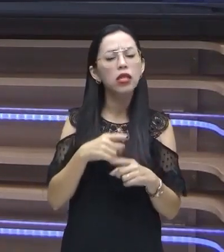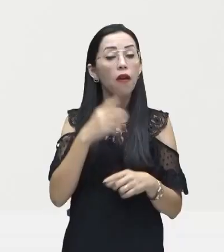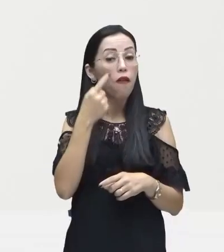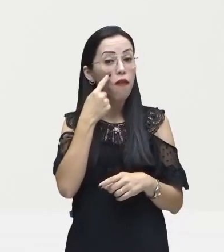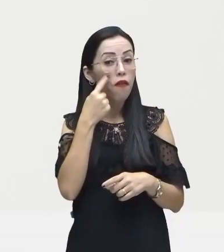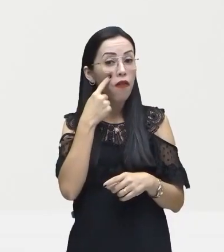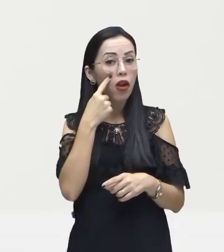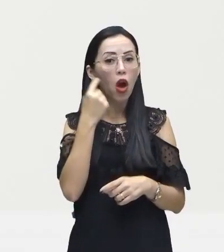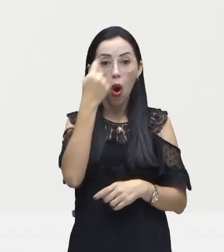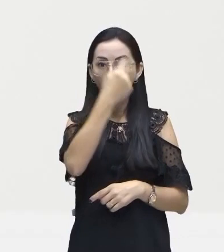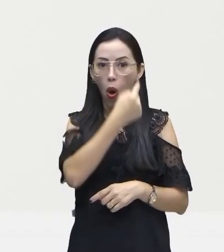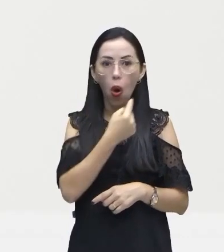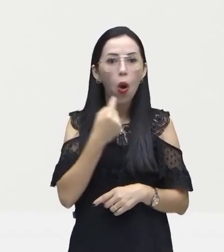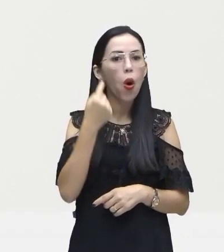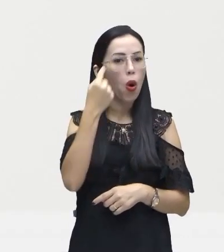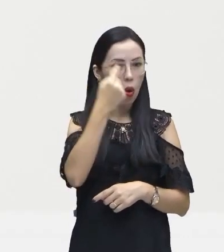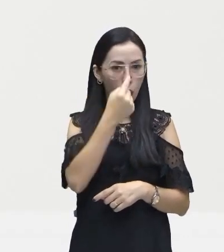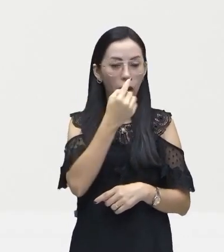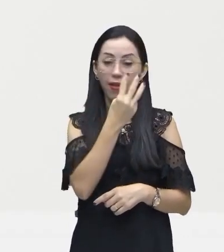aqui comigo.